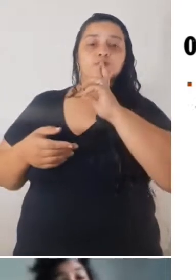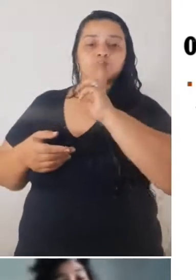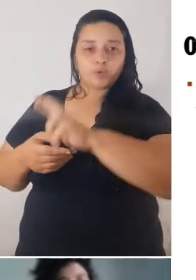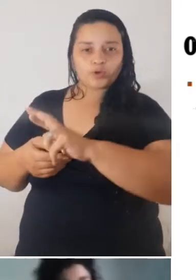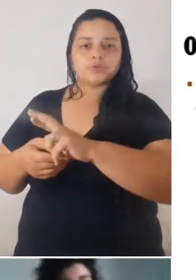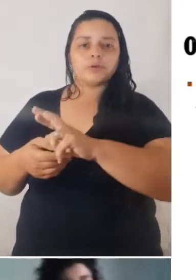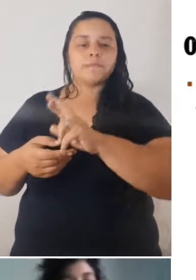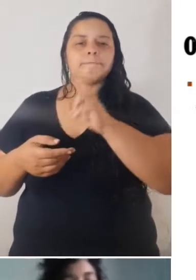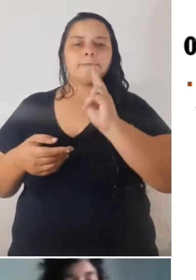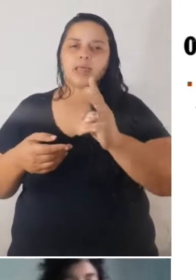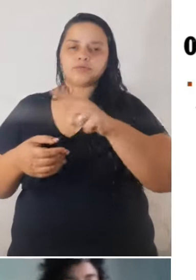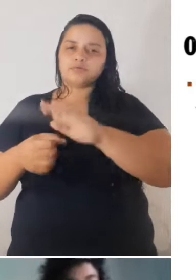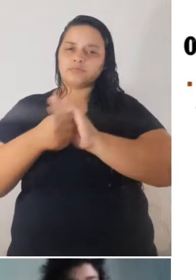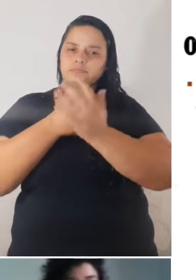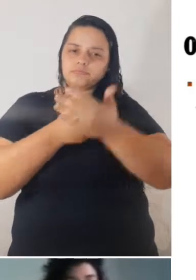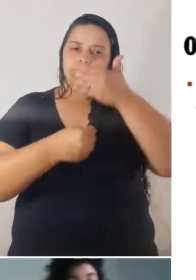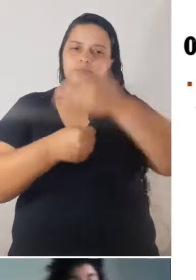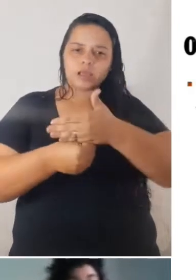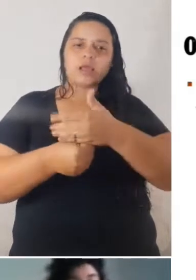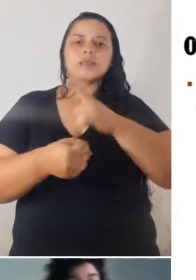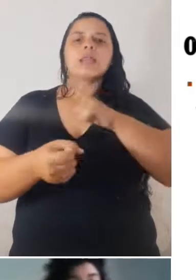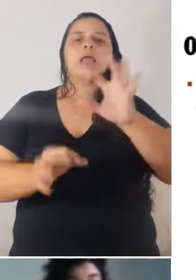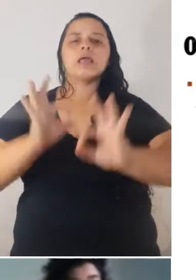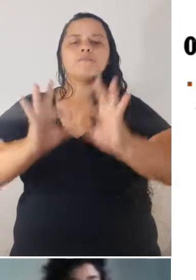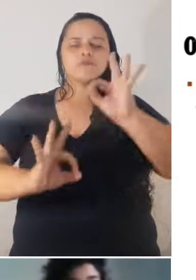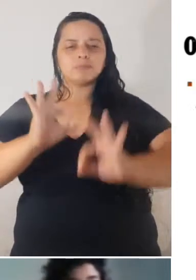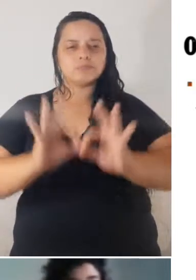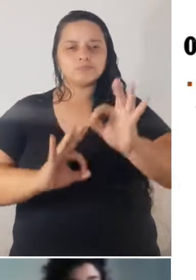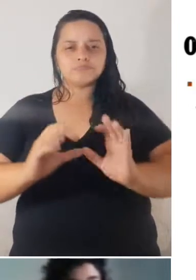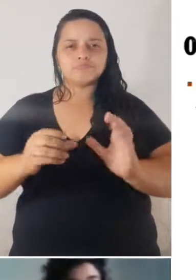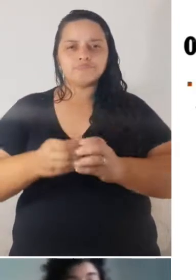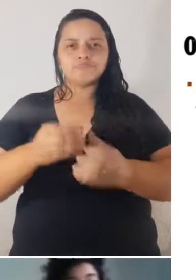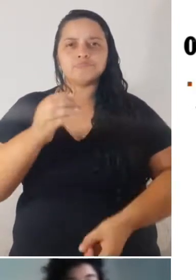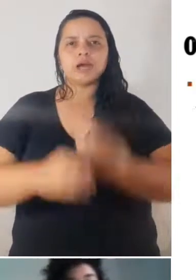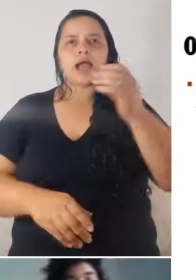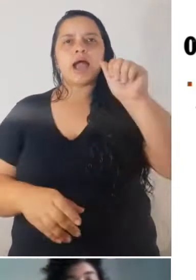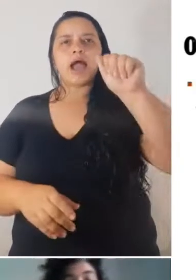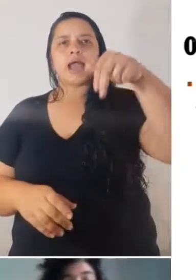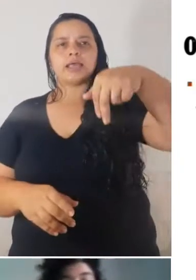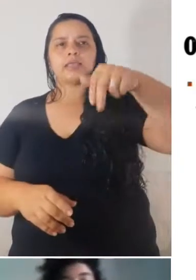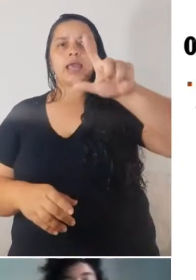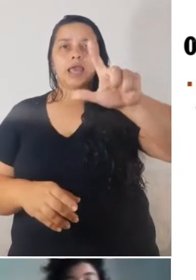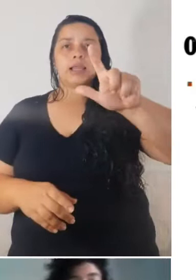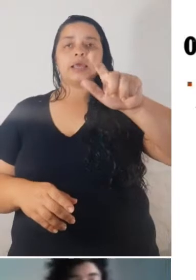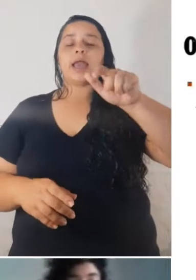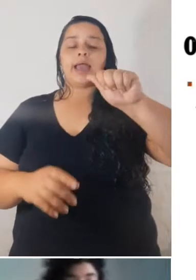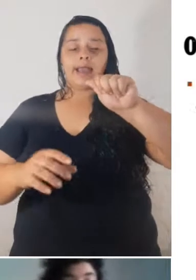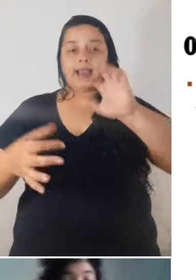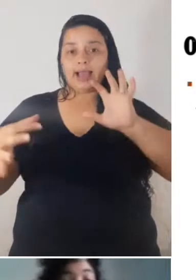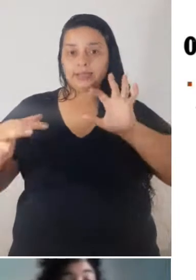Em resposta também a esse fascismo, a gente vê a formação da ANL,